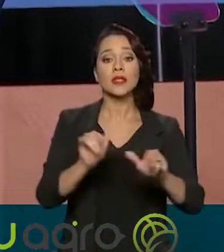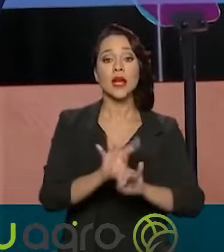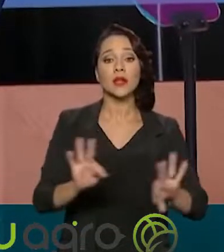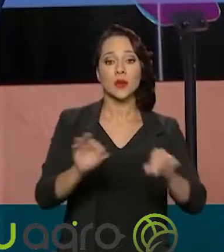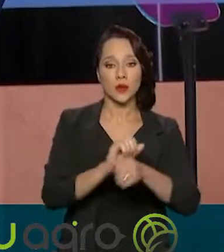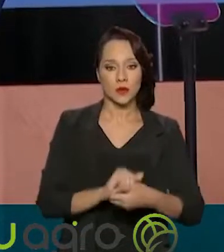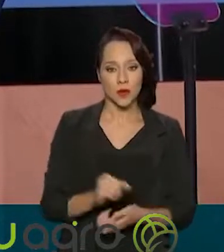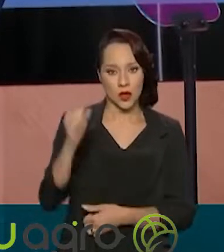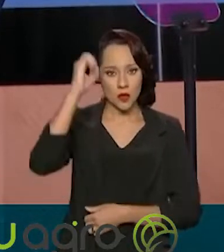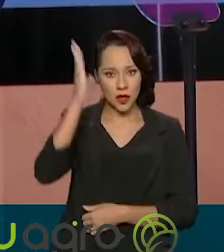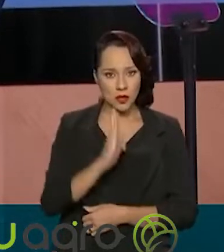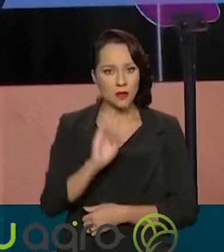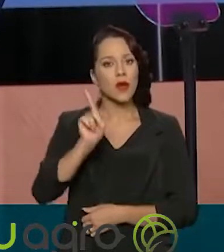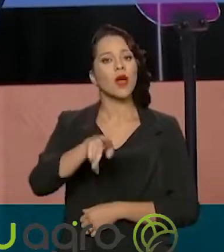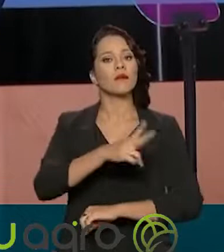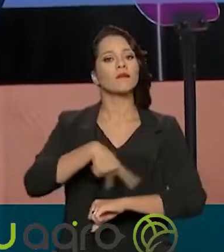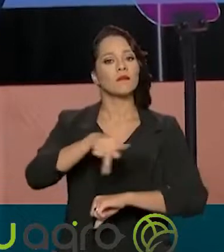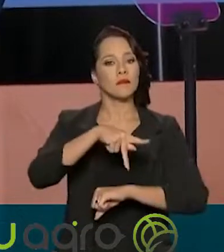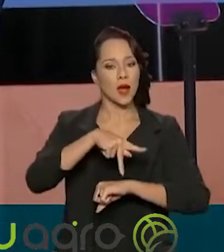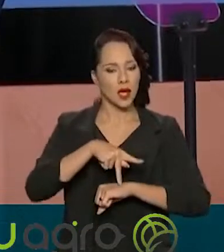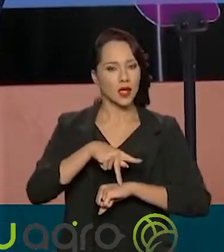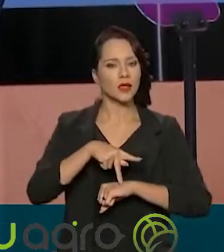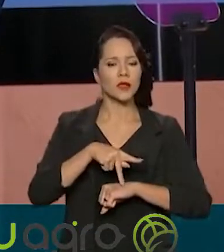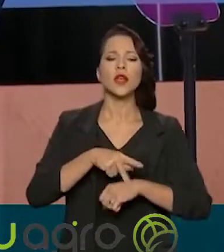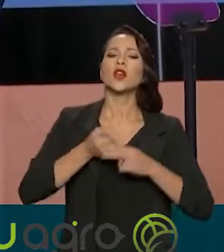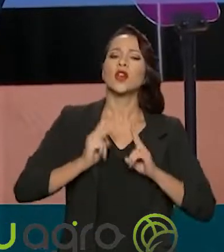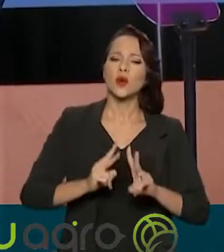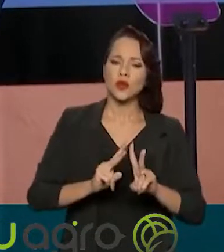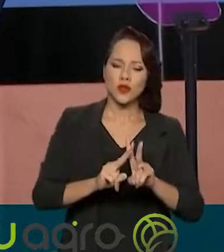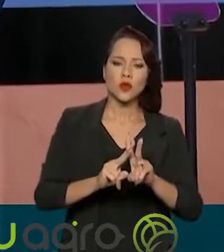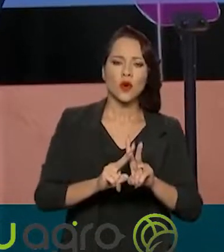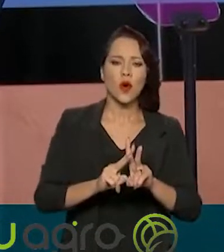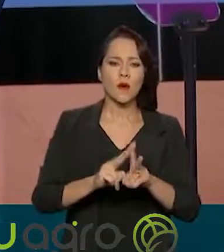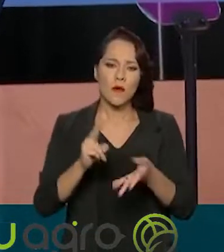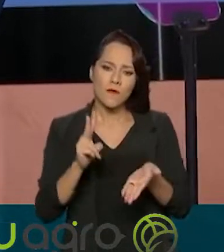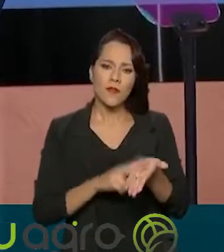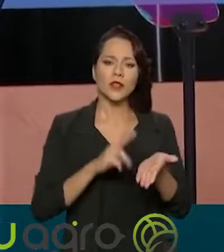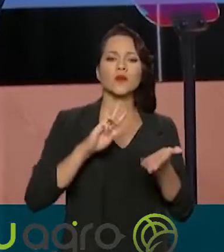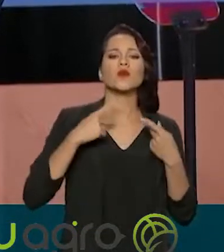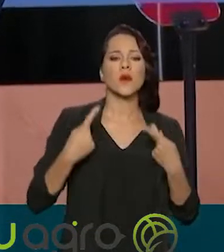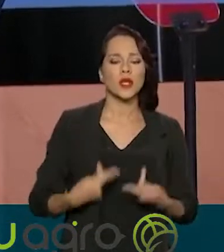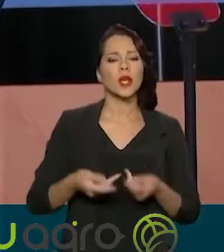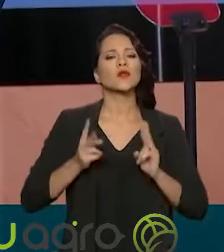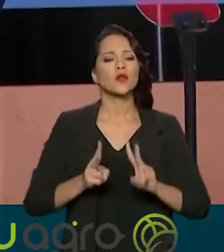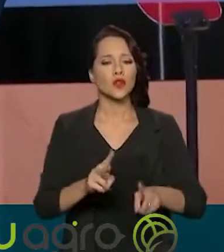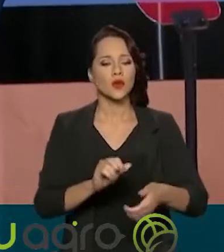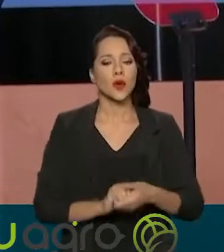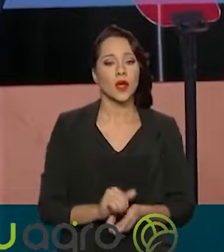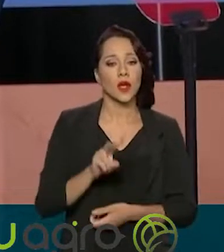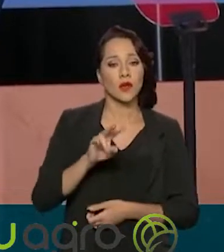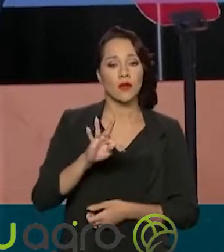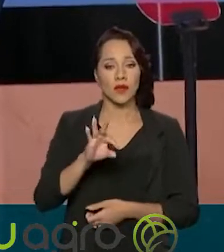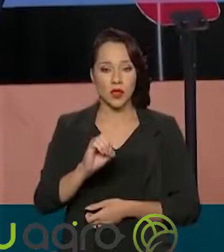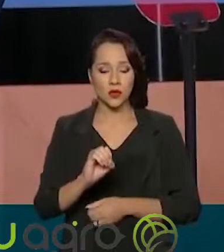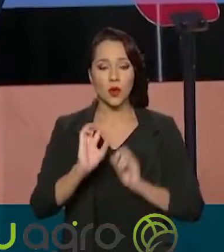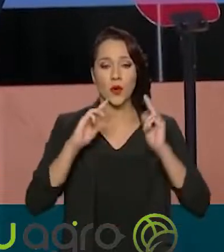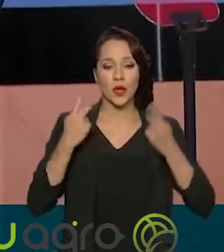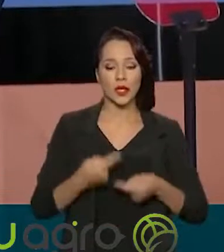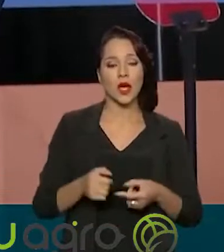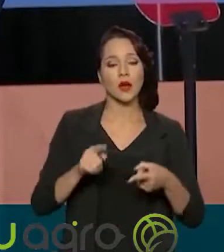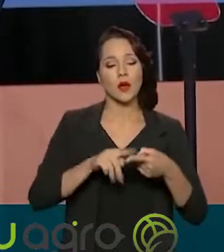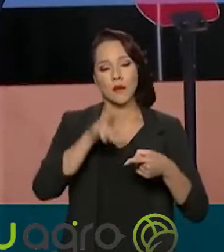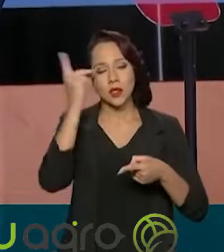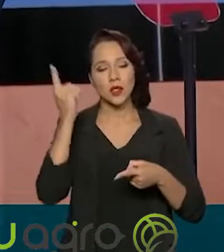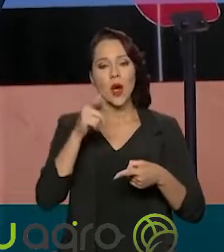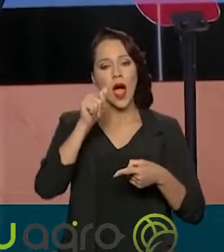o Brasil é um país que continua concedendo vistos humanitários a afegãos,